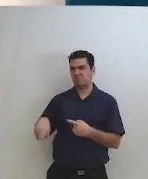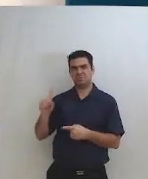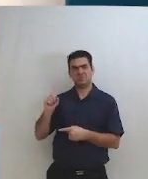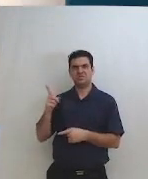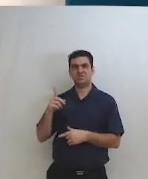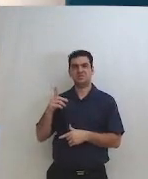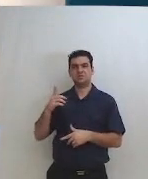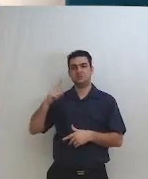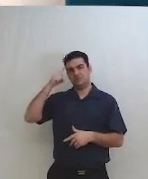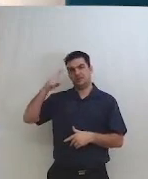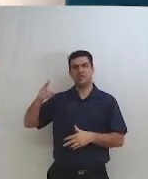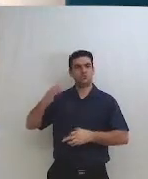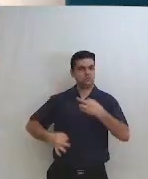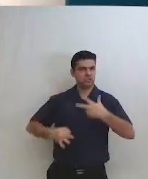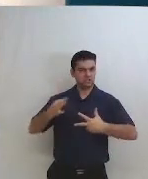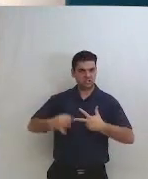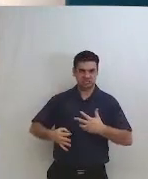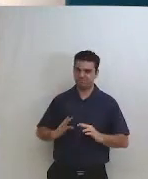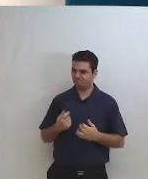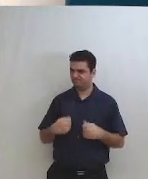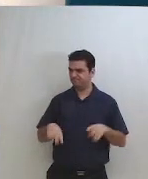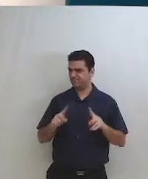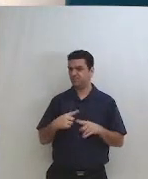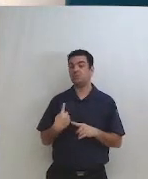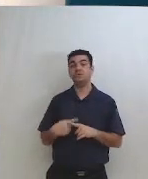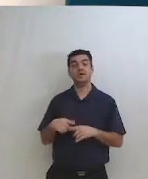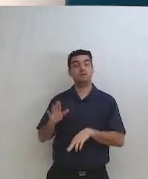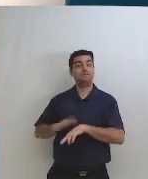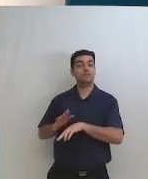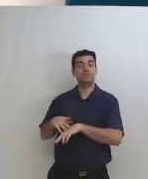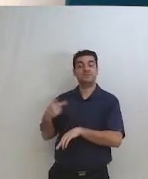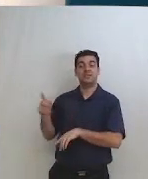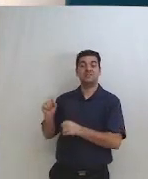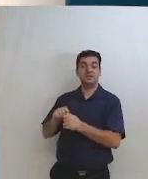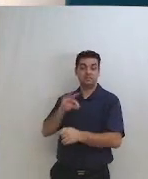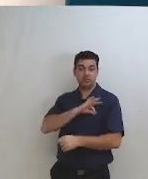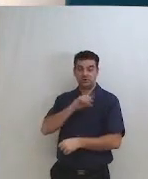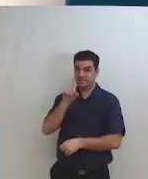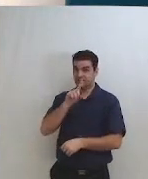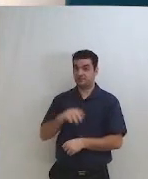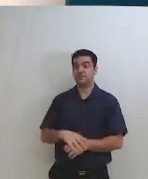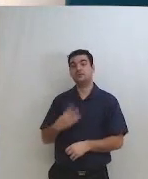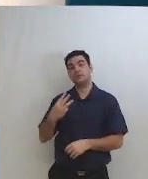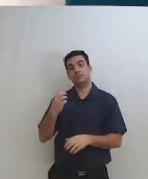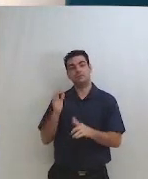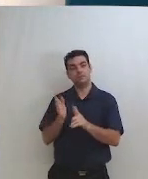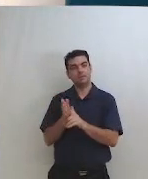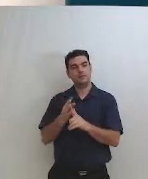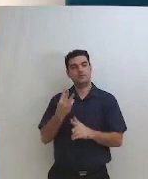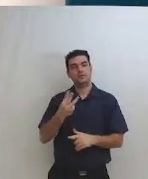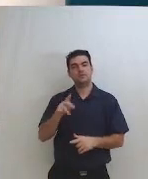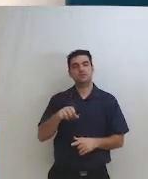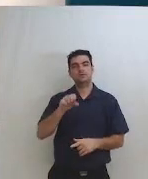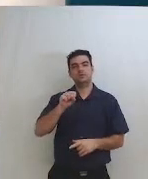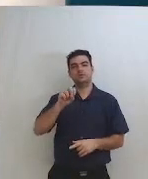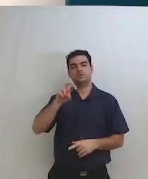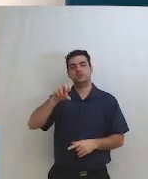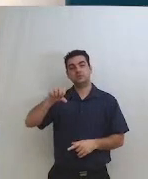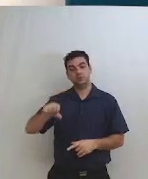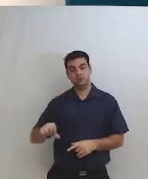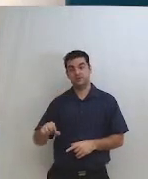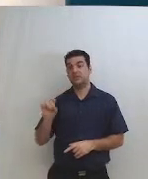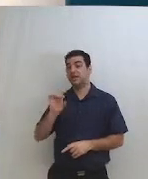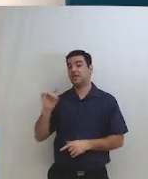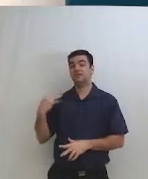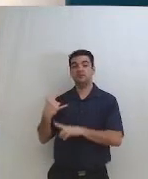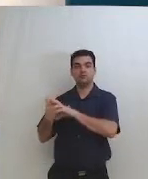Nenhuma irregularidade se observa, porque, consciente se verifica as folhas 3.859, as gravações foram devidamente registradas em